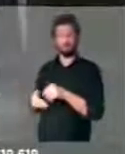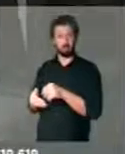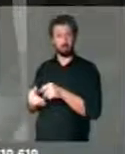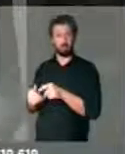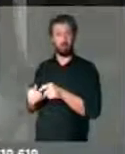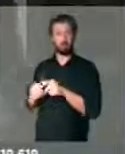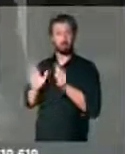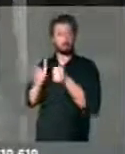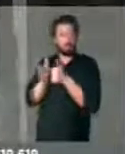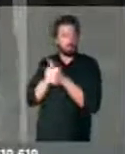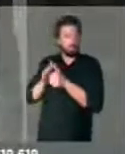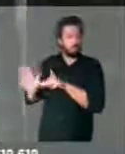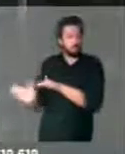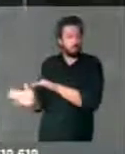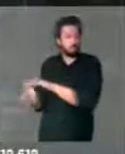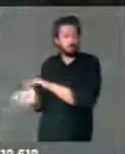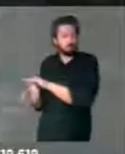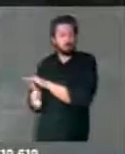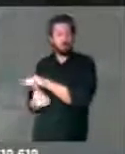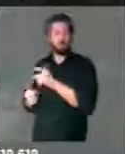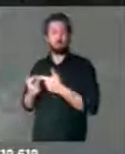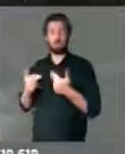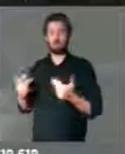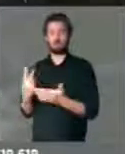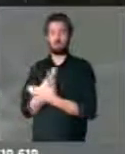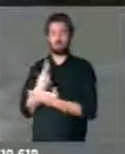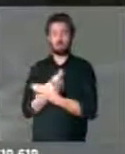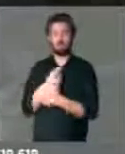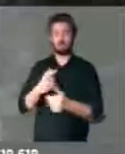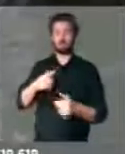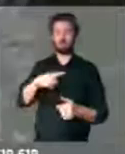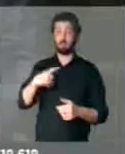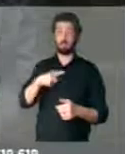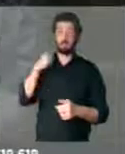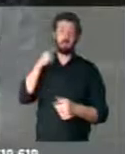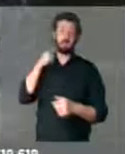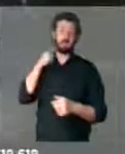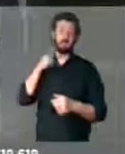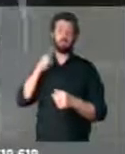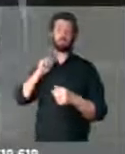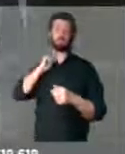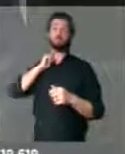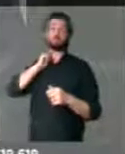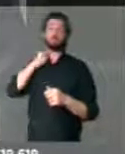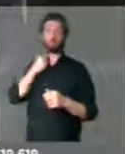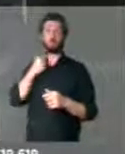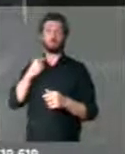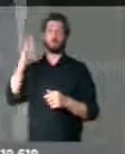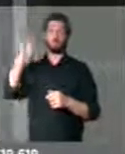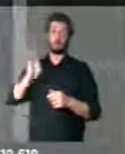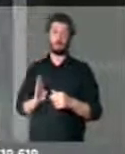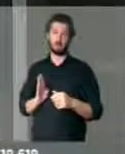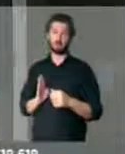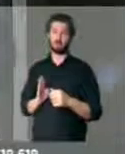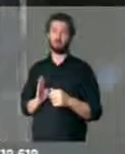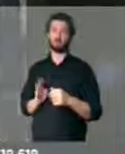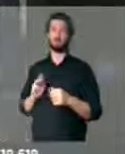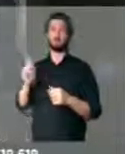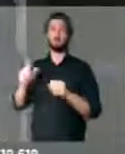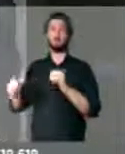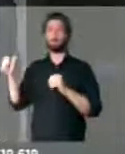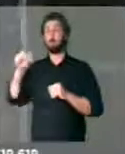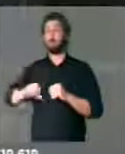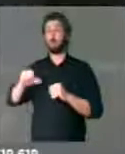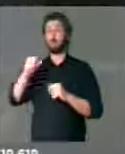de esconder para debaixo do tapete as mazelas que estavam afundando a nossa nação em uma das